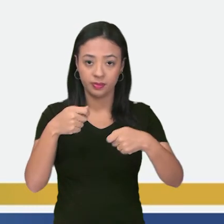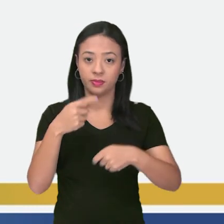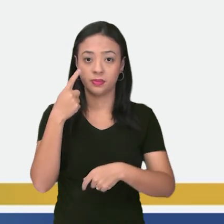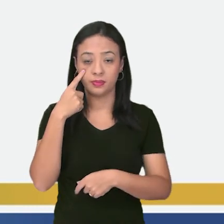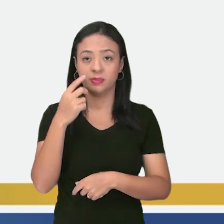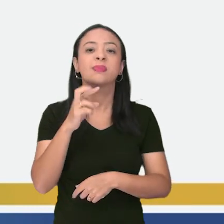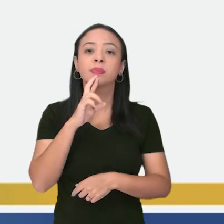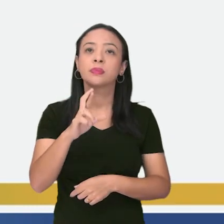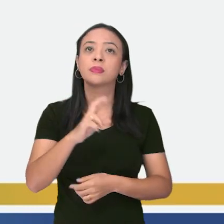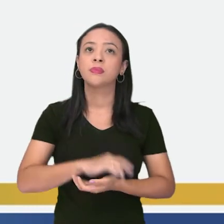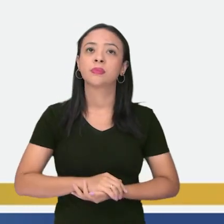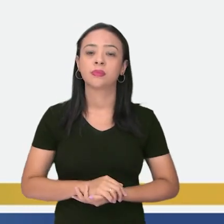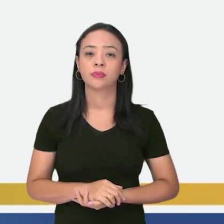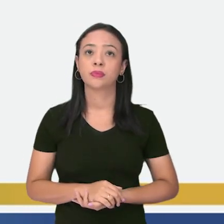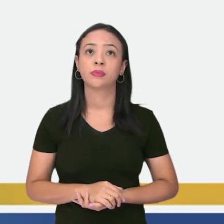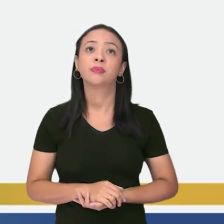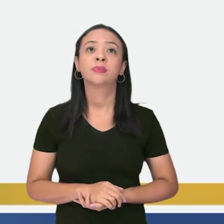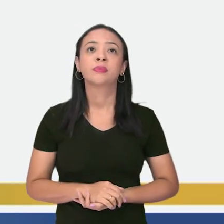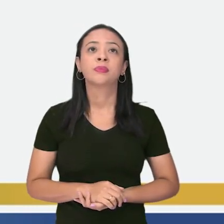resposta.